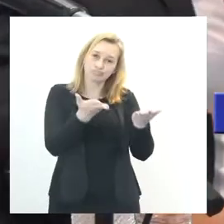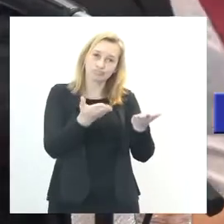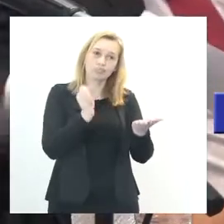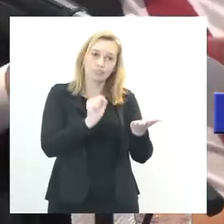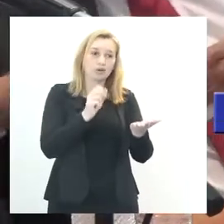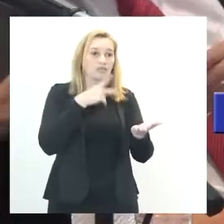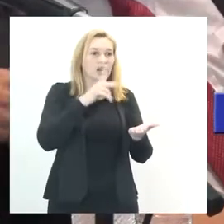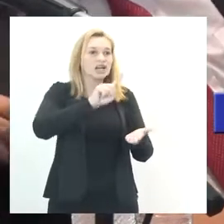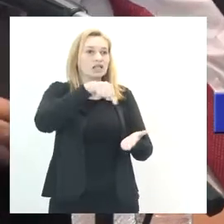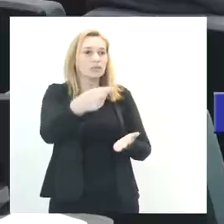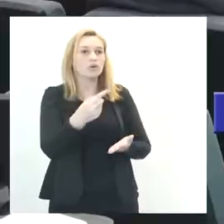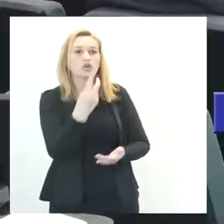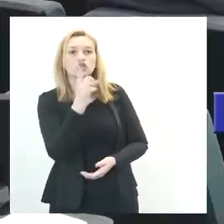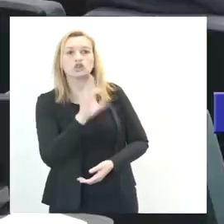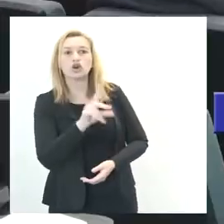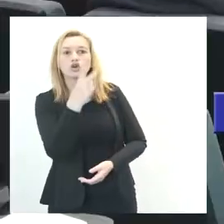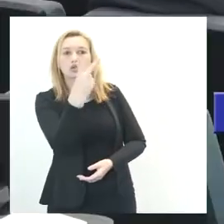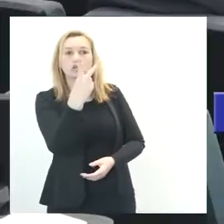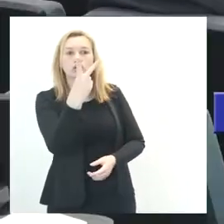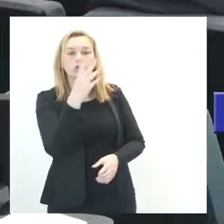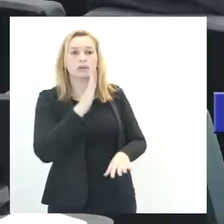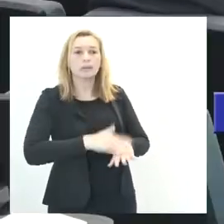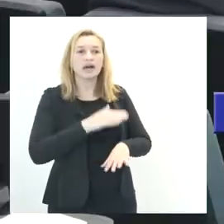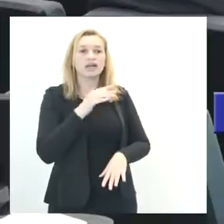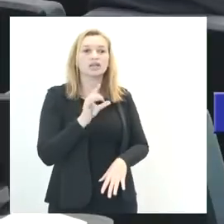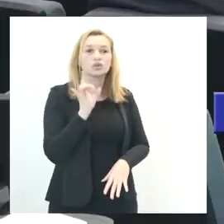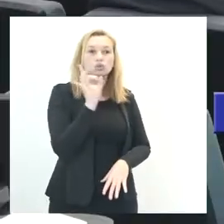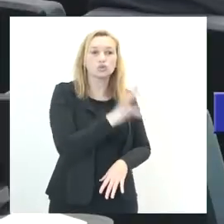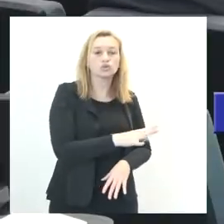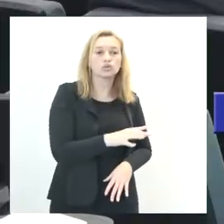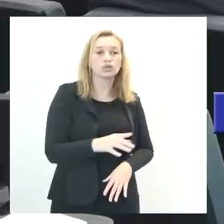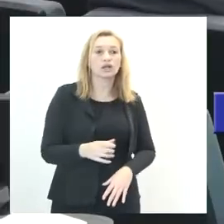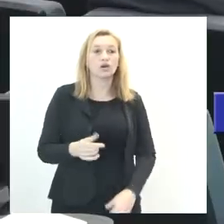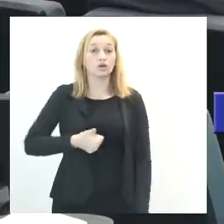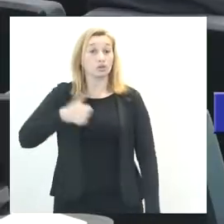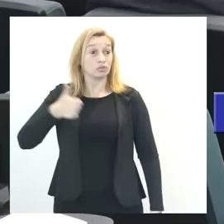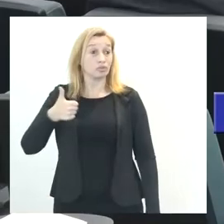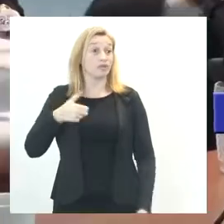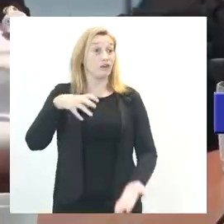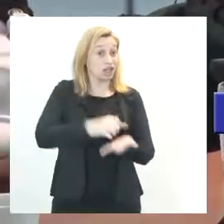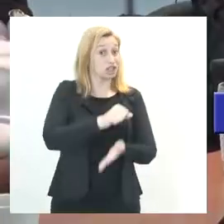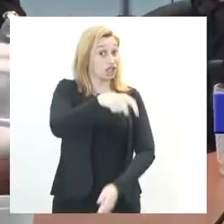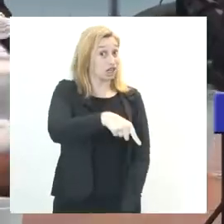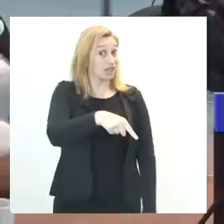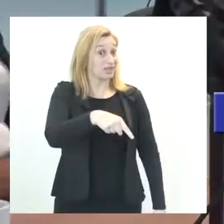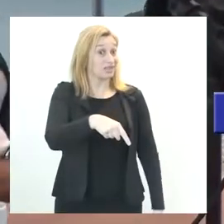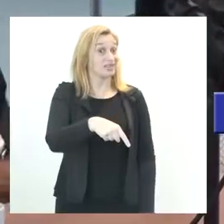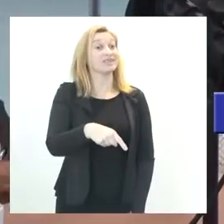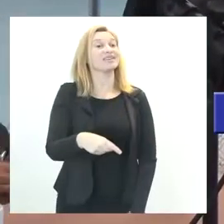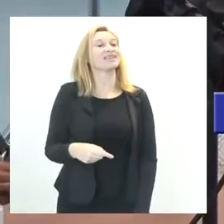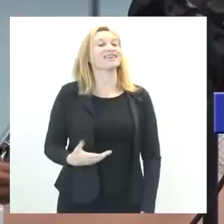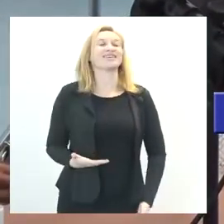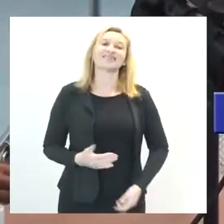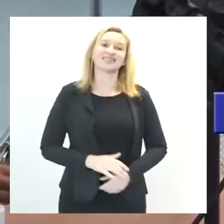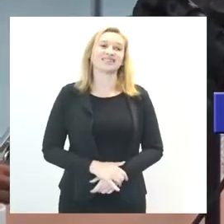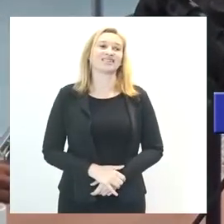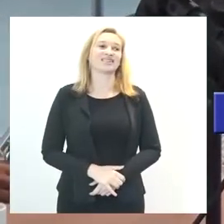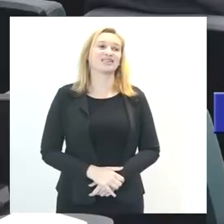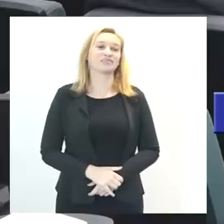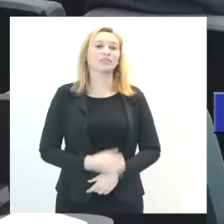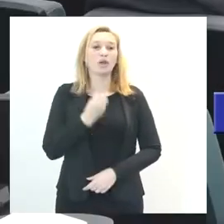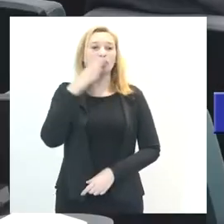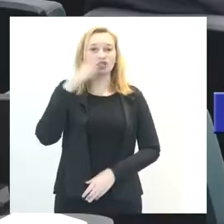e depois teremos só mais dois daqui Os últimos serão e depois eu vou registrar sorrir por favor hoje uma